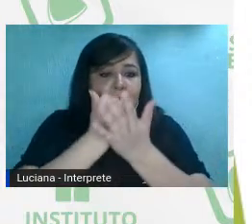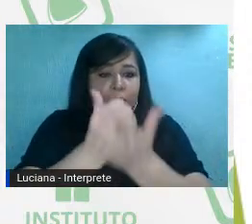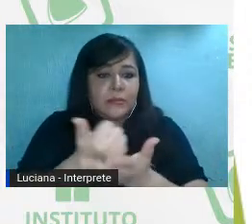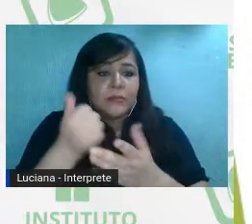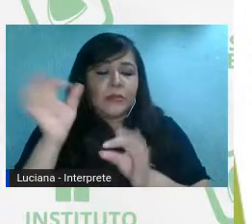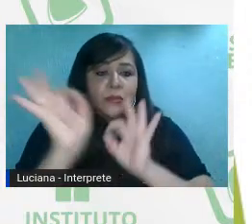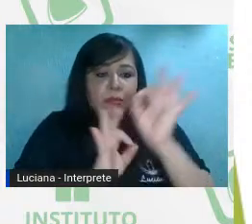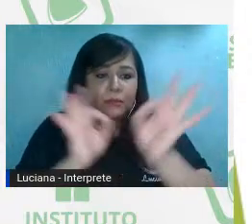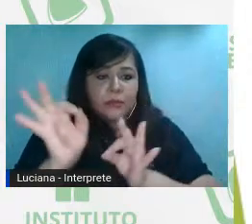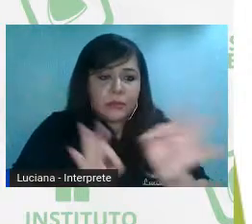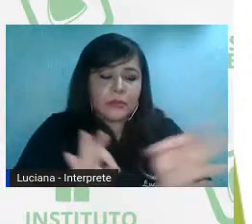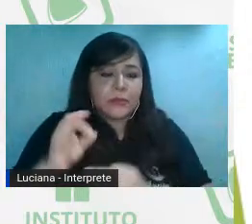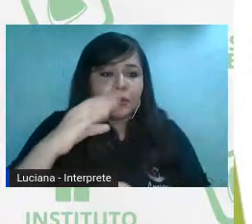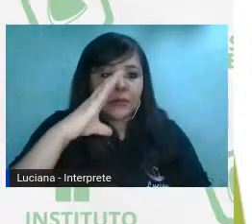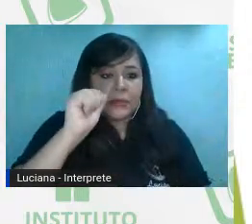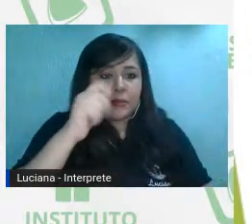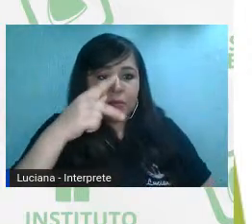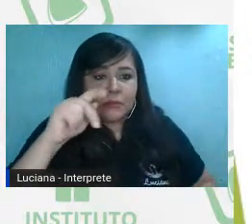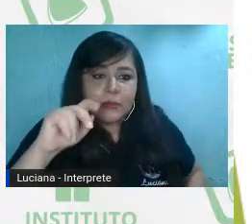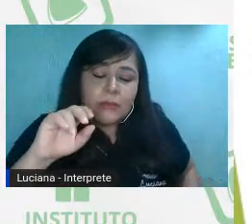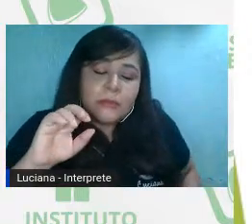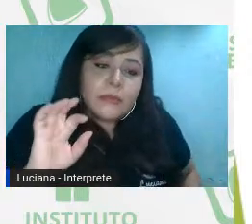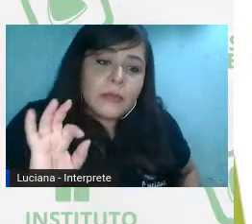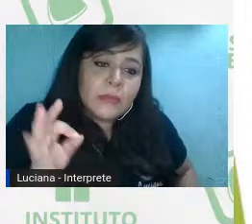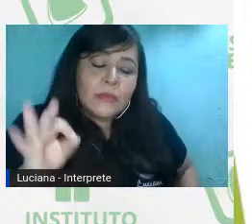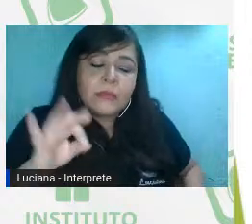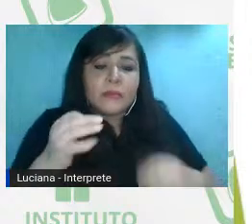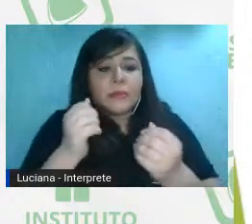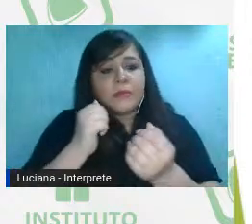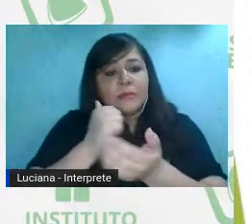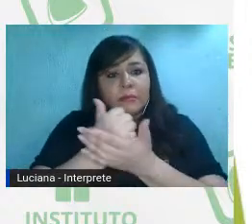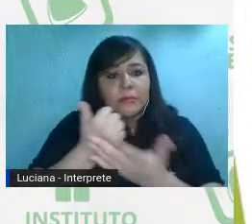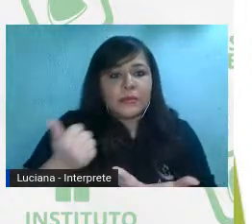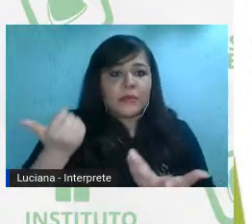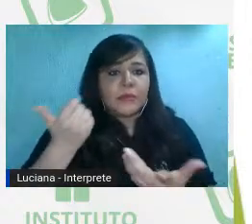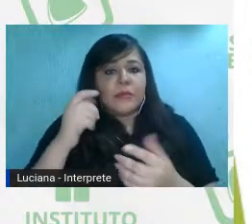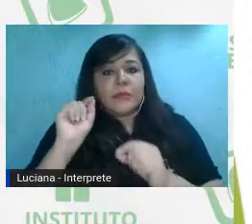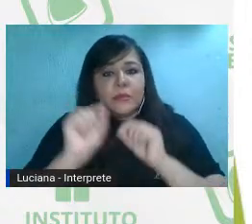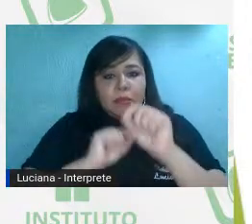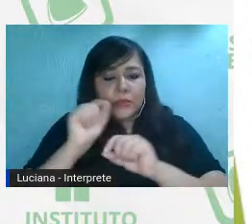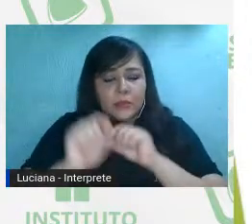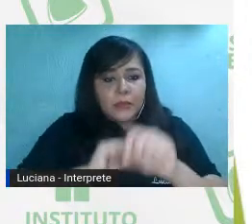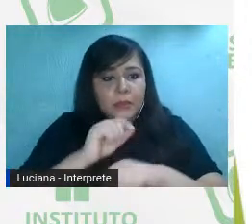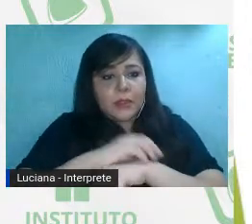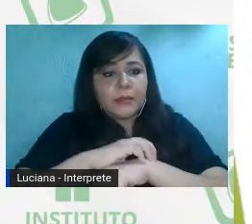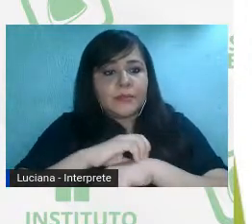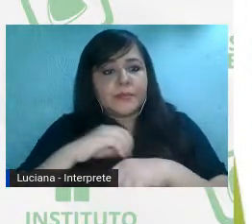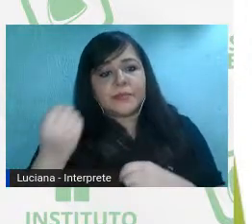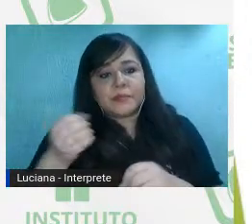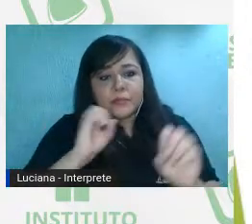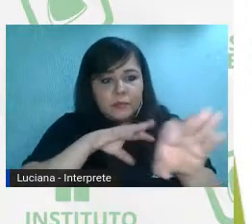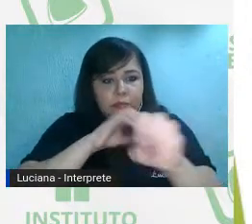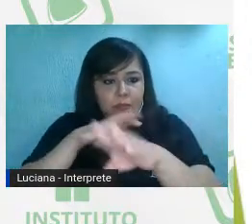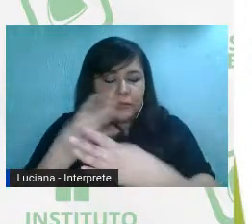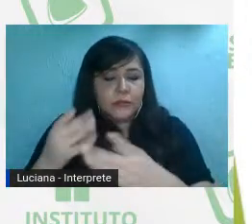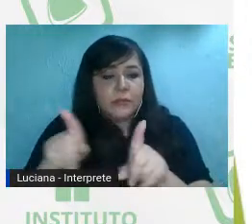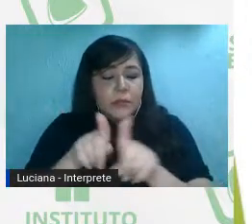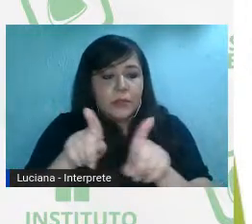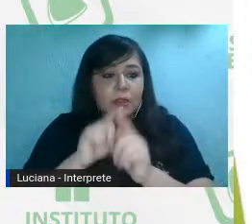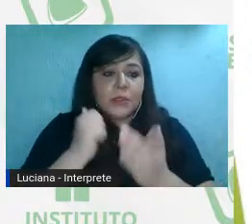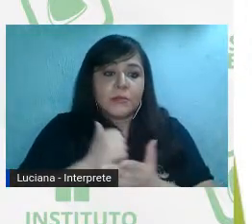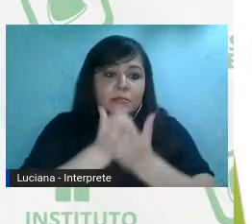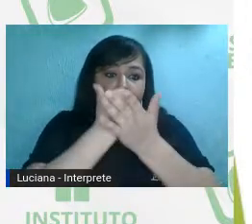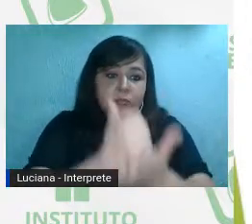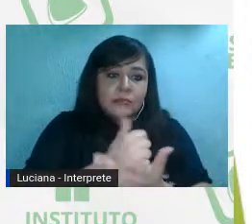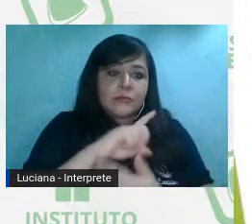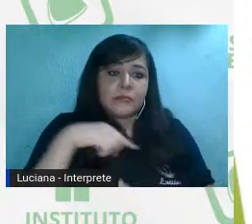educação superior e a educação básica e contribui para a valorização do magistério. Ele possibilita a nós, pibigianos,